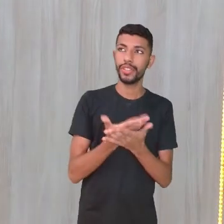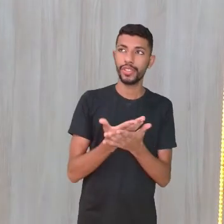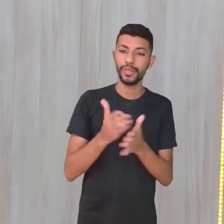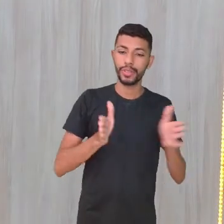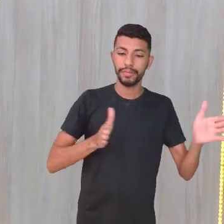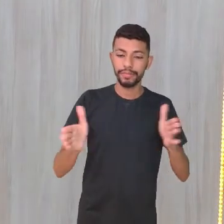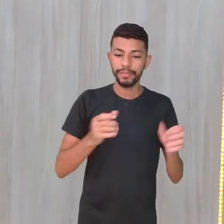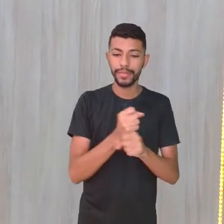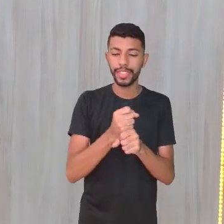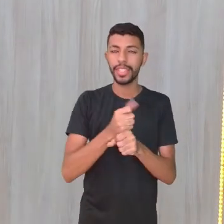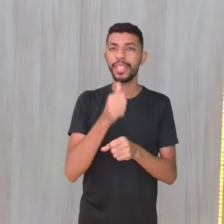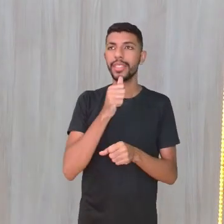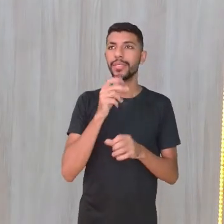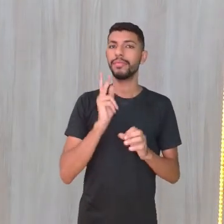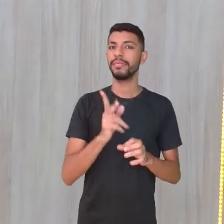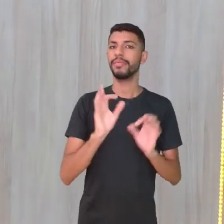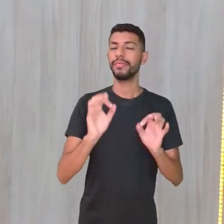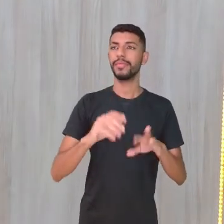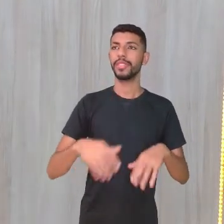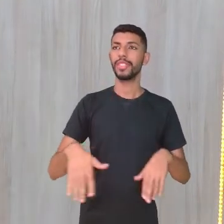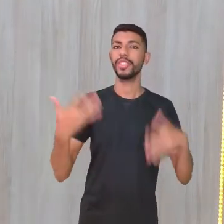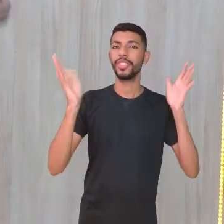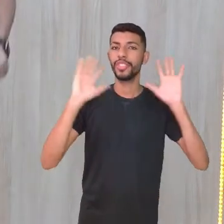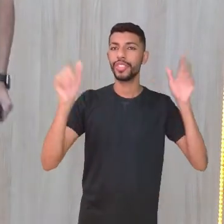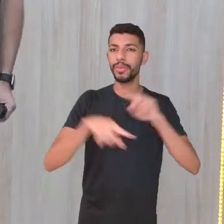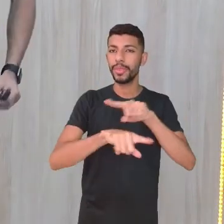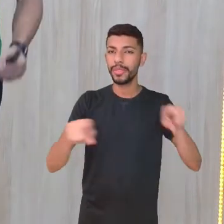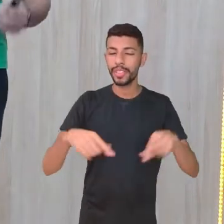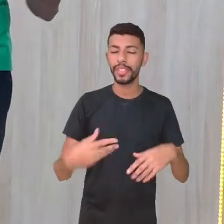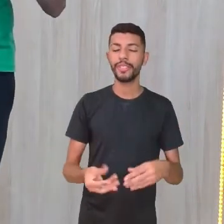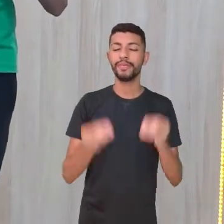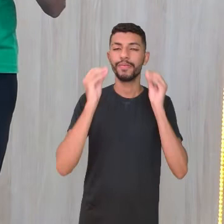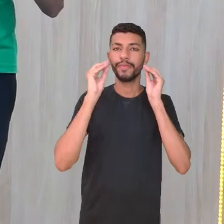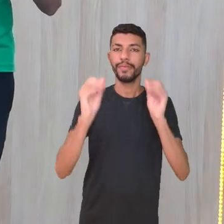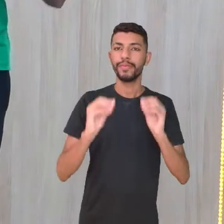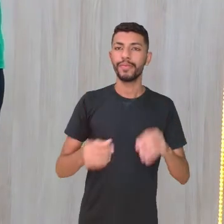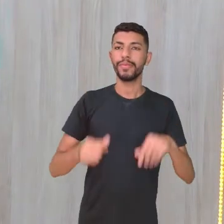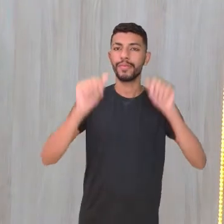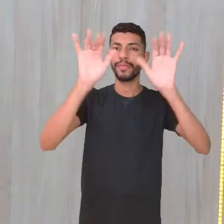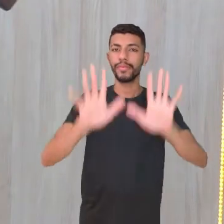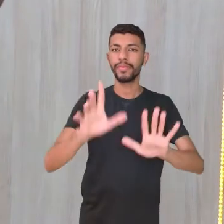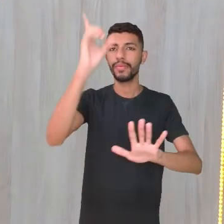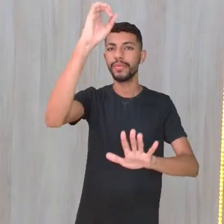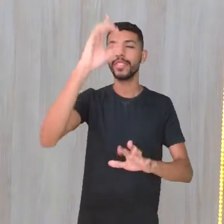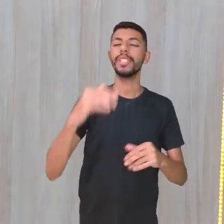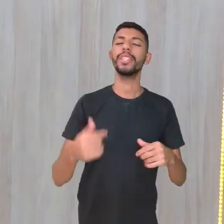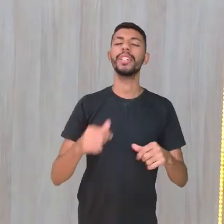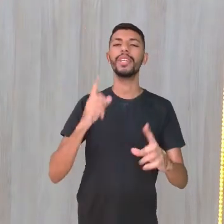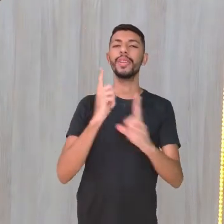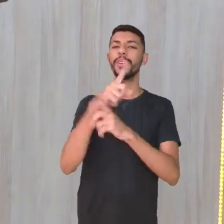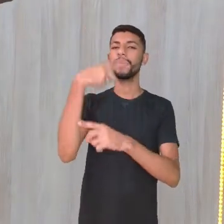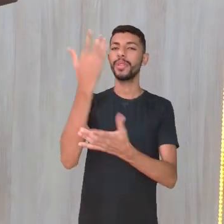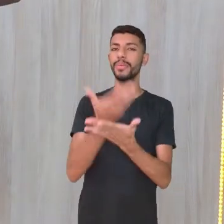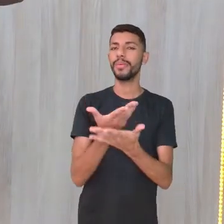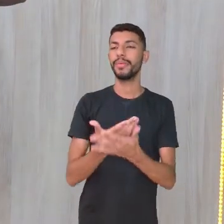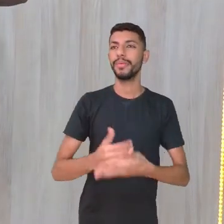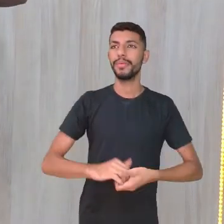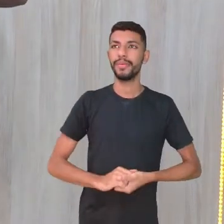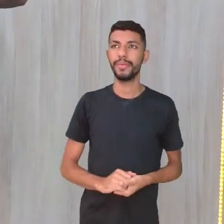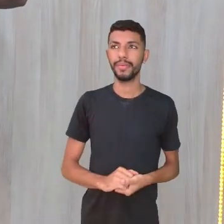ainda, tá bom? Eu me despeço por aqui. Um cheiro no seu coração, fique com Deus e até a nossa próxima aula.